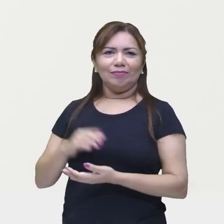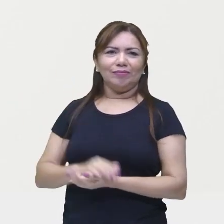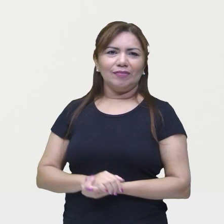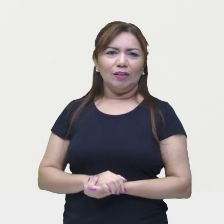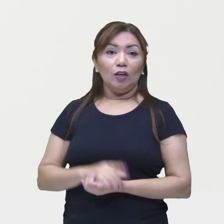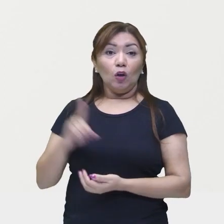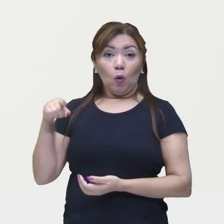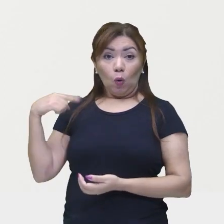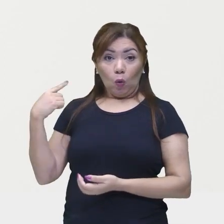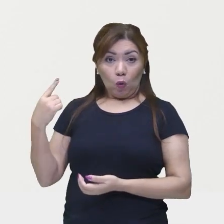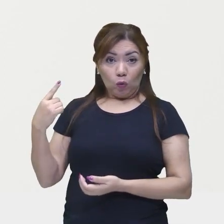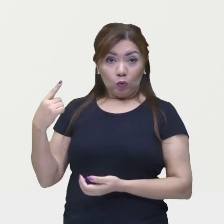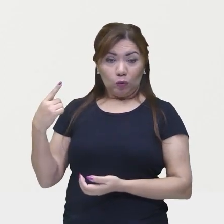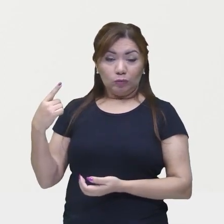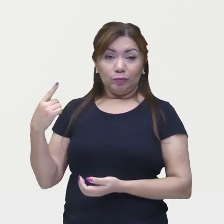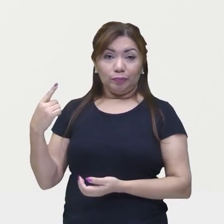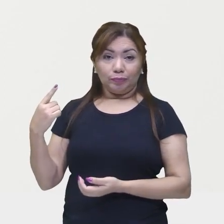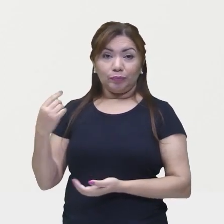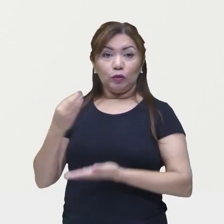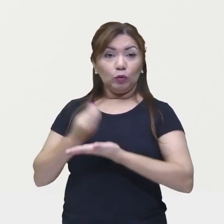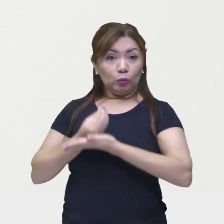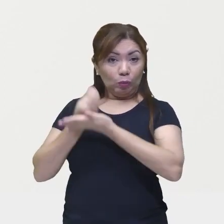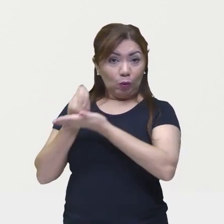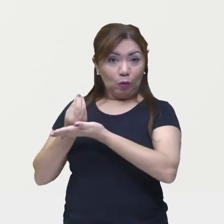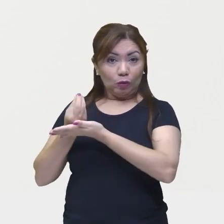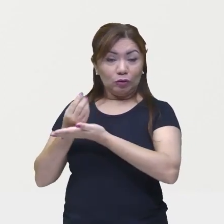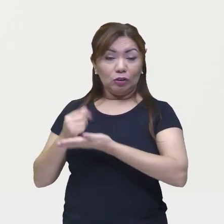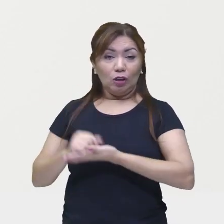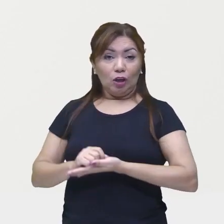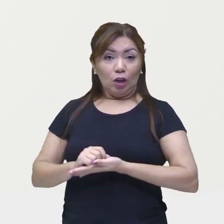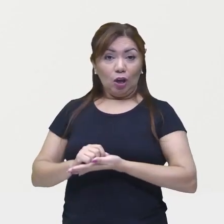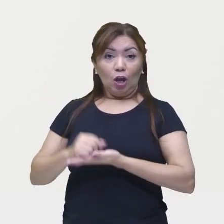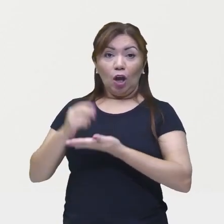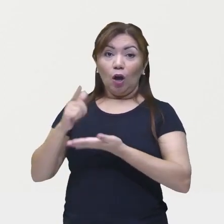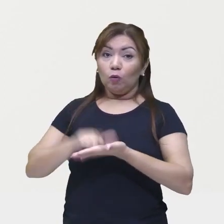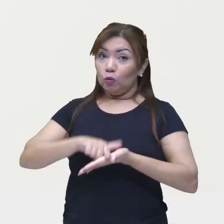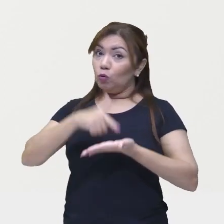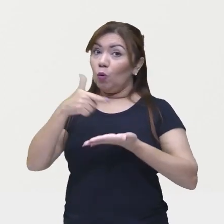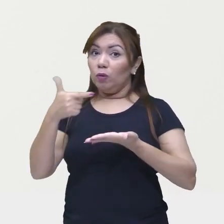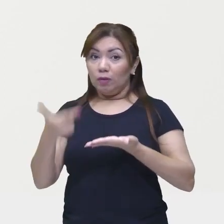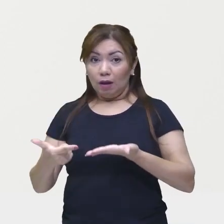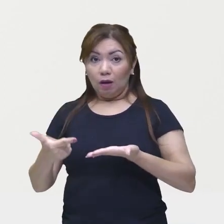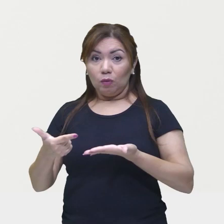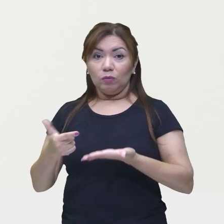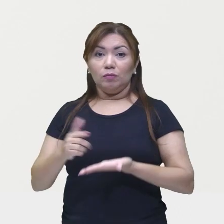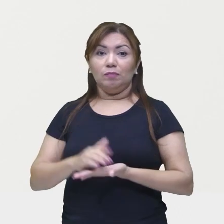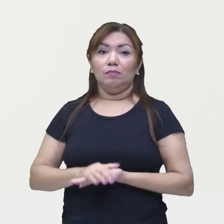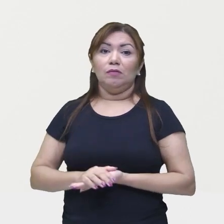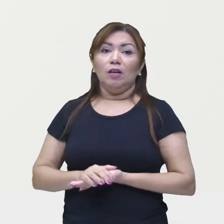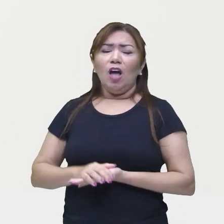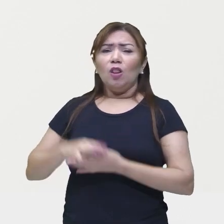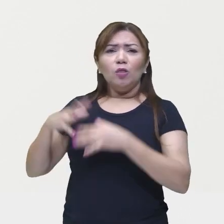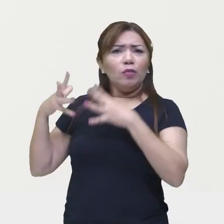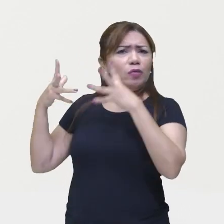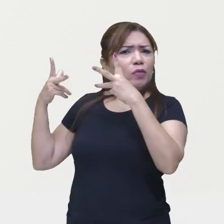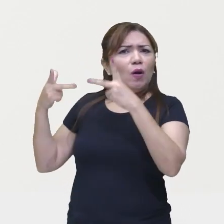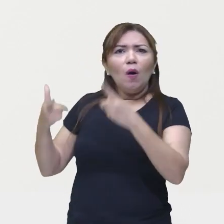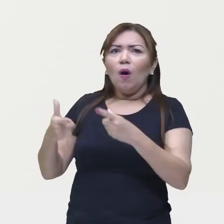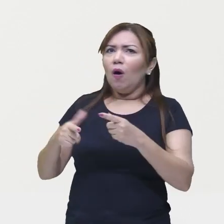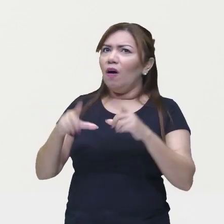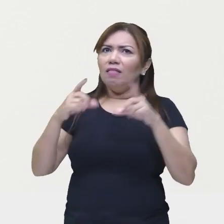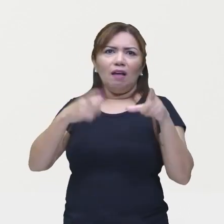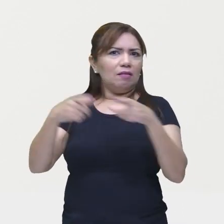No nosso próximo suporte, nós temos um jornal. Geralmente, toda a cidade tem o